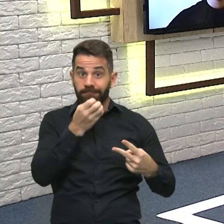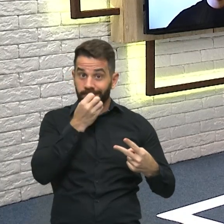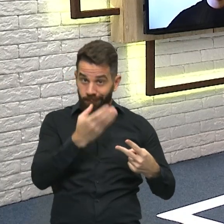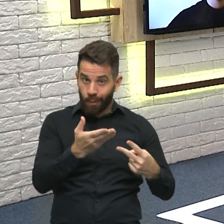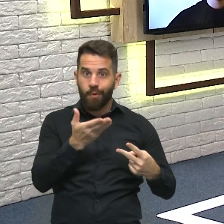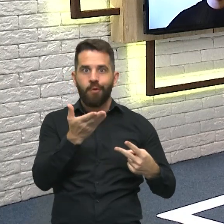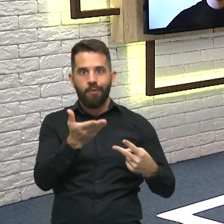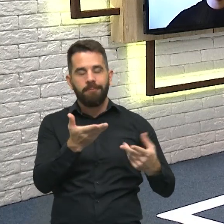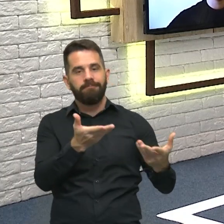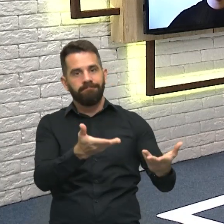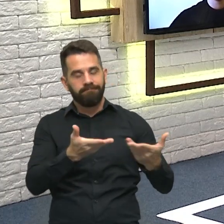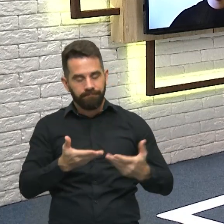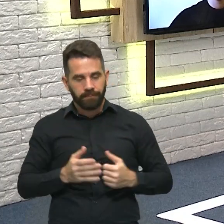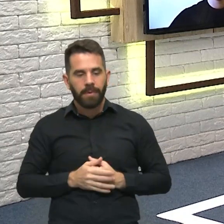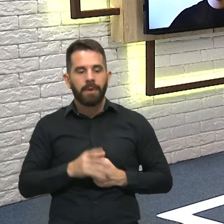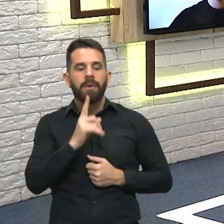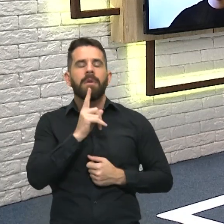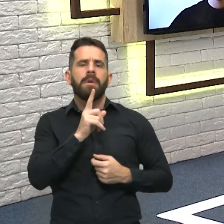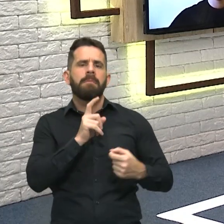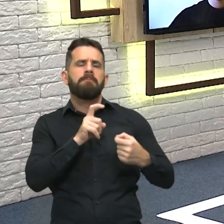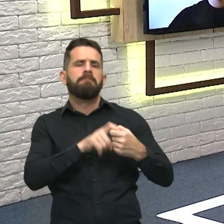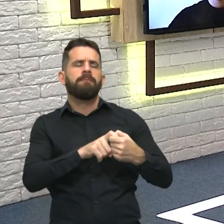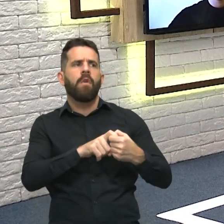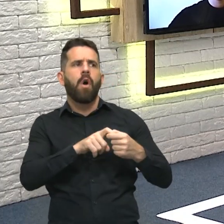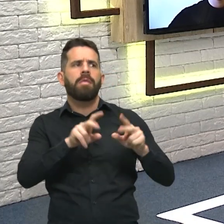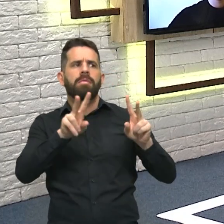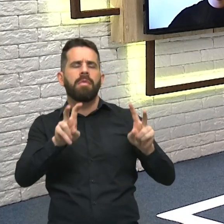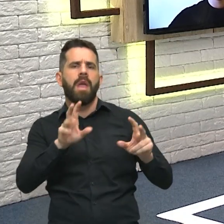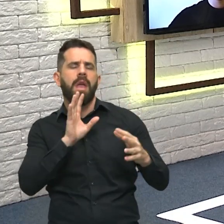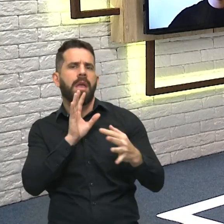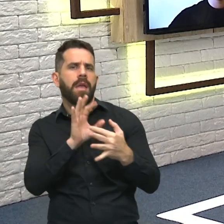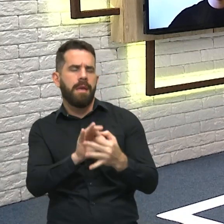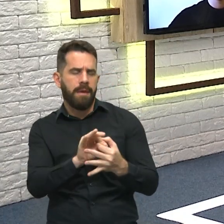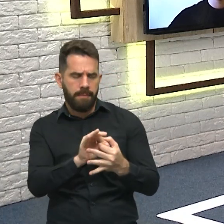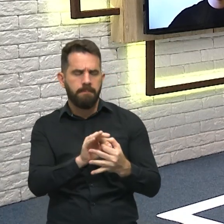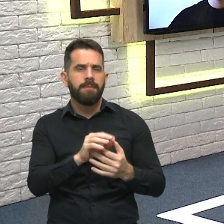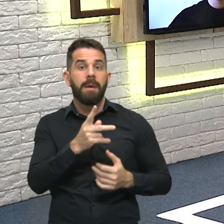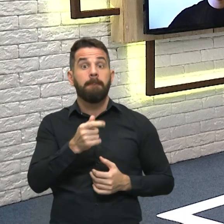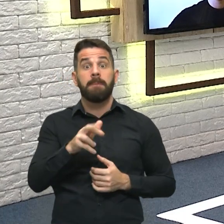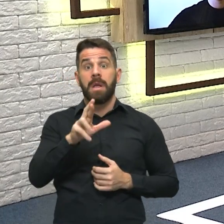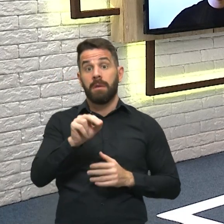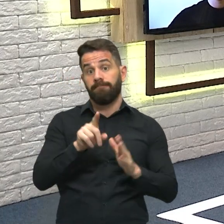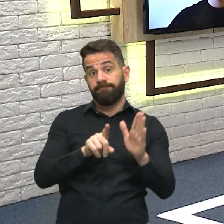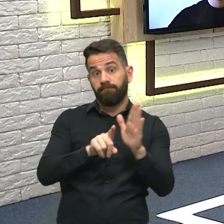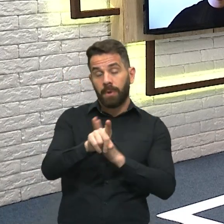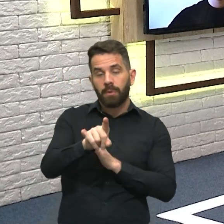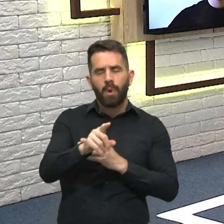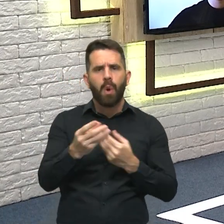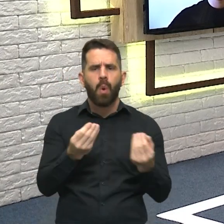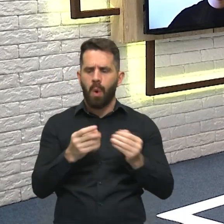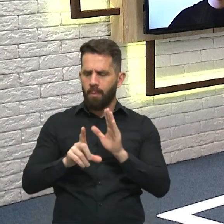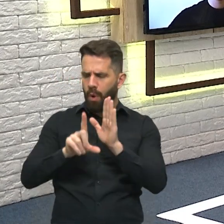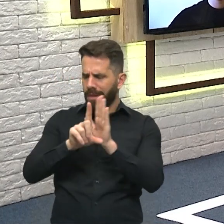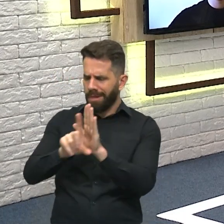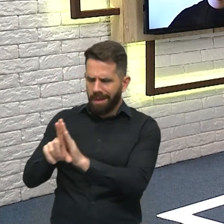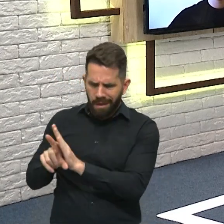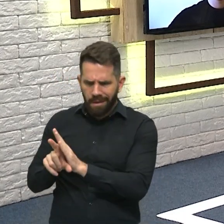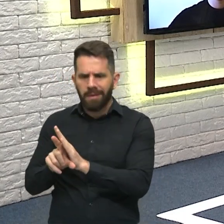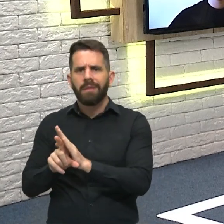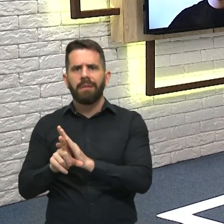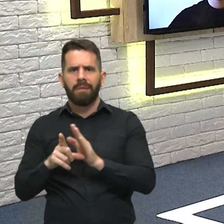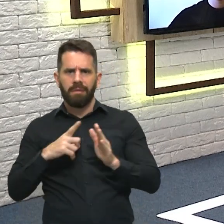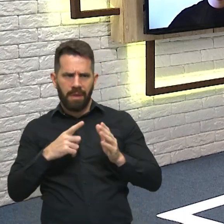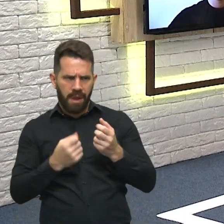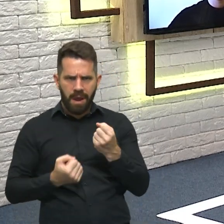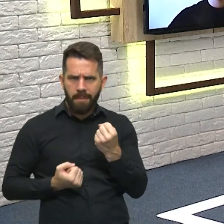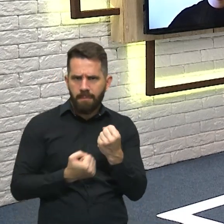nossa conversa, Pedro, falando sobre a legislação voltada a essa assistência, né?